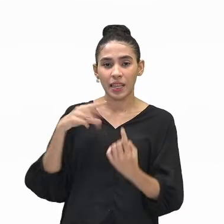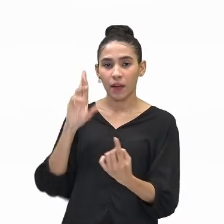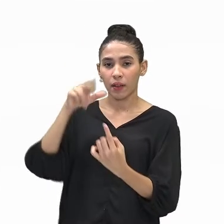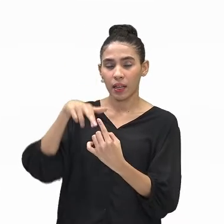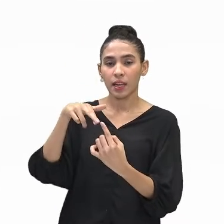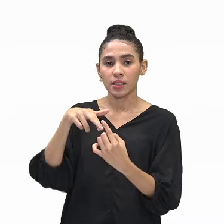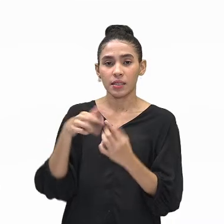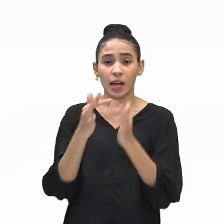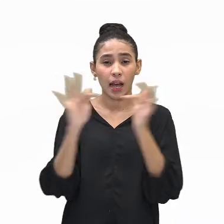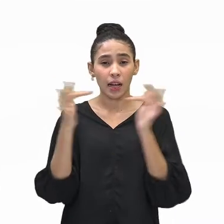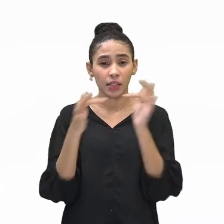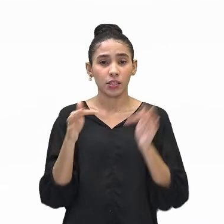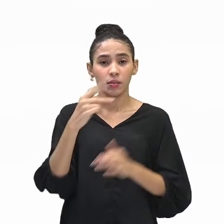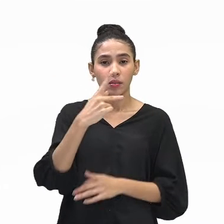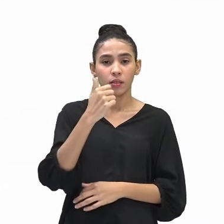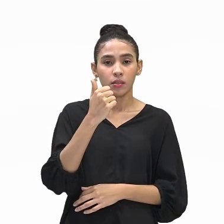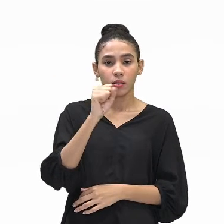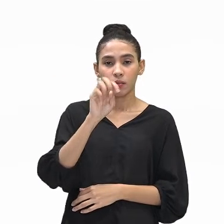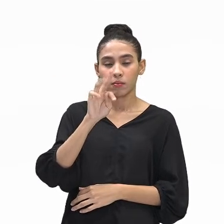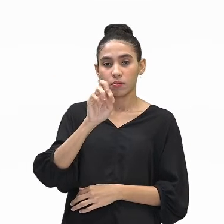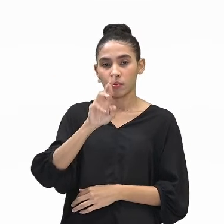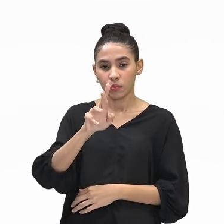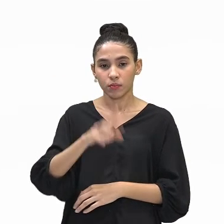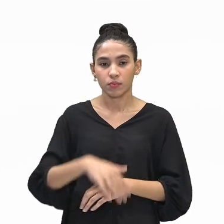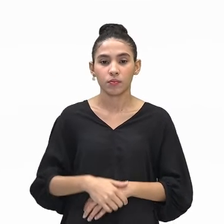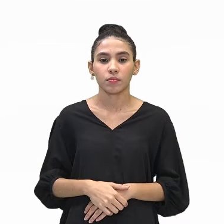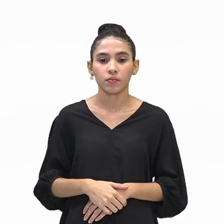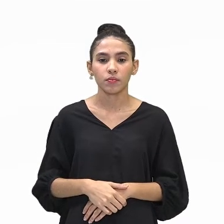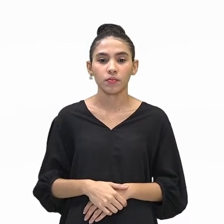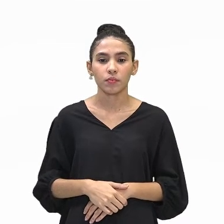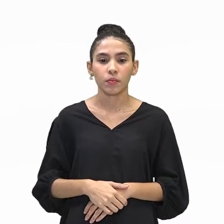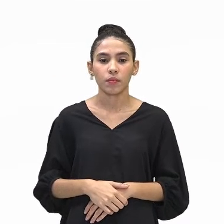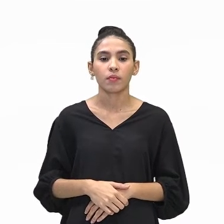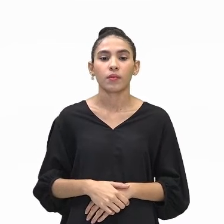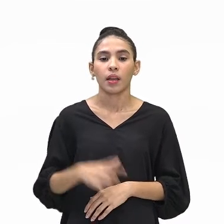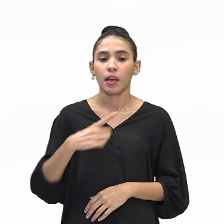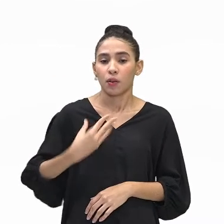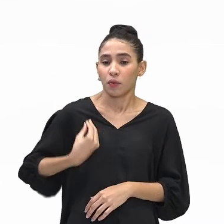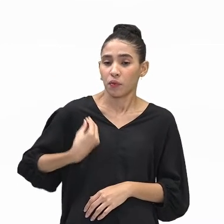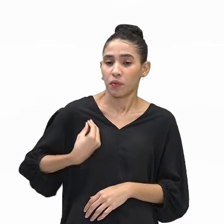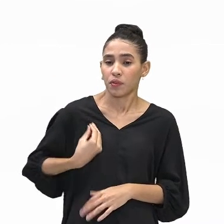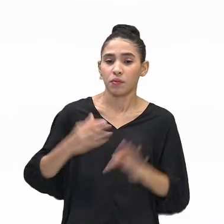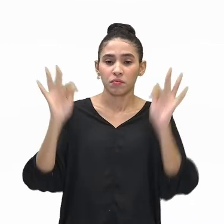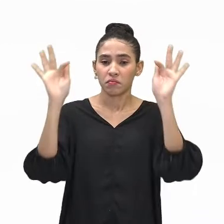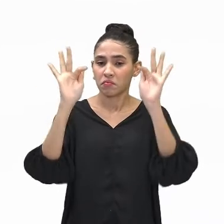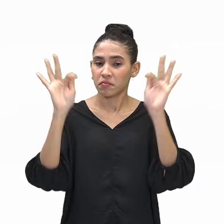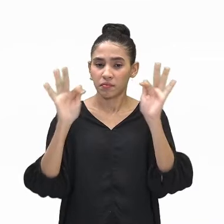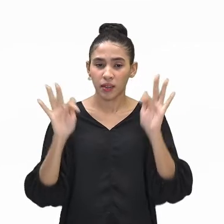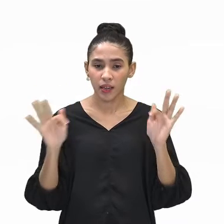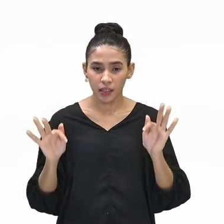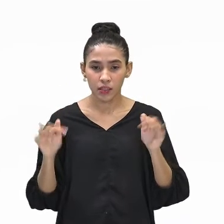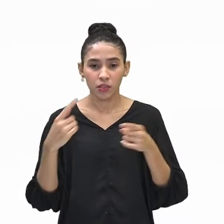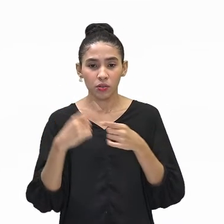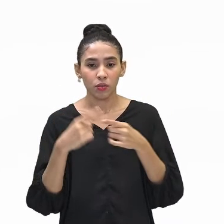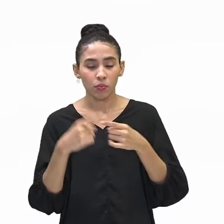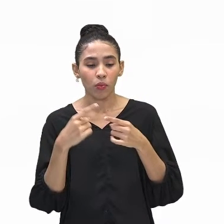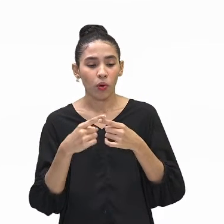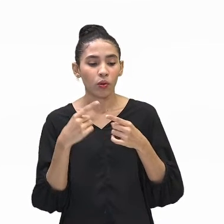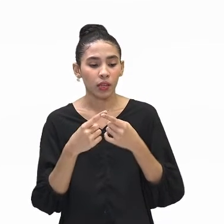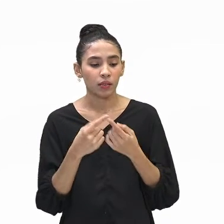montados são esses que aí vês. Vivo contente, ao trazer entre a